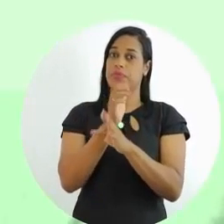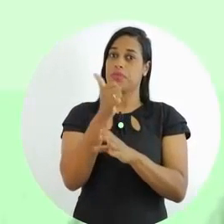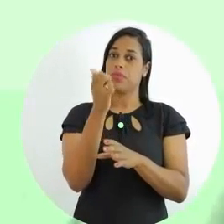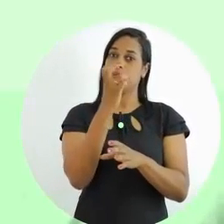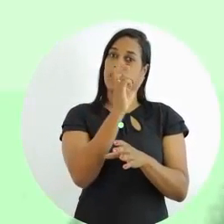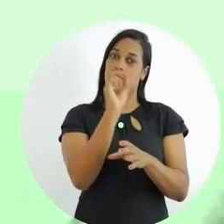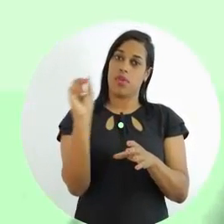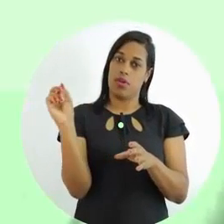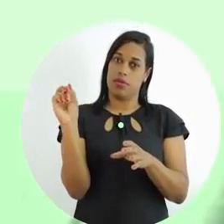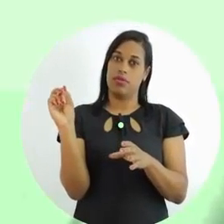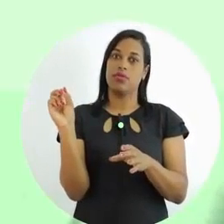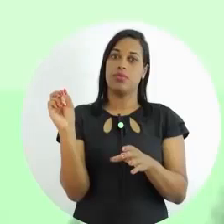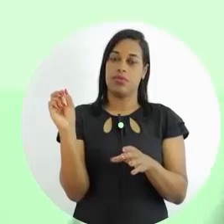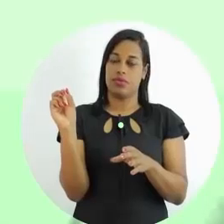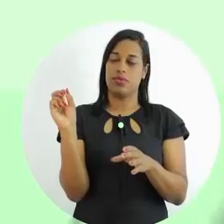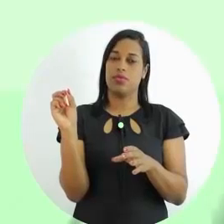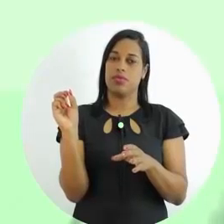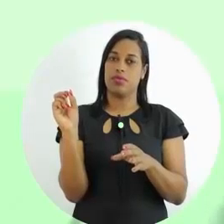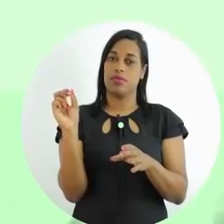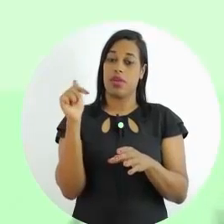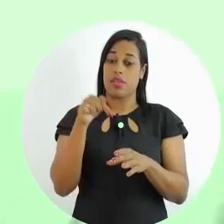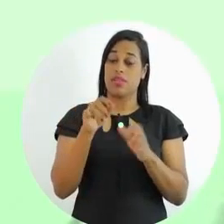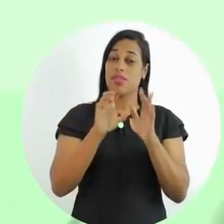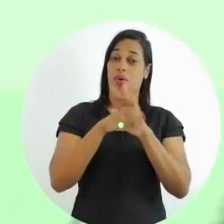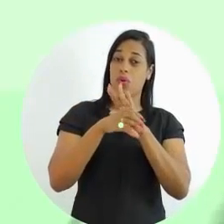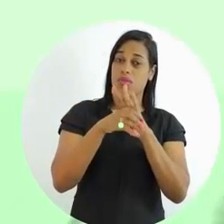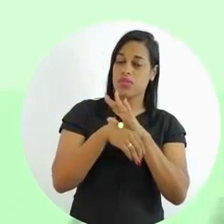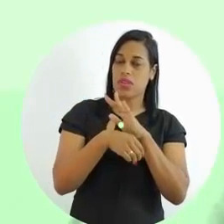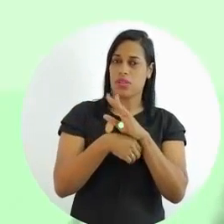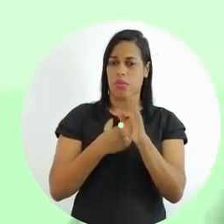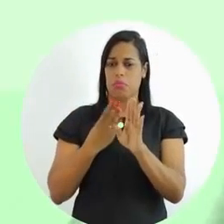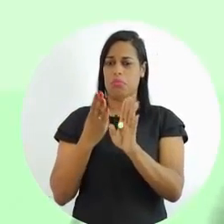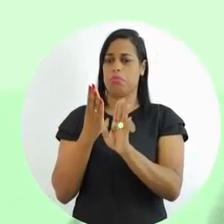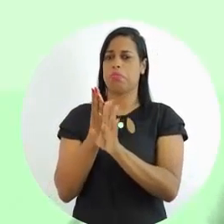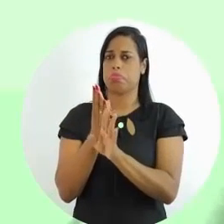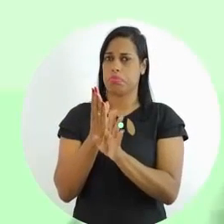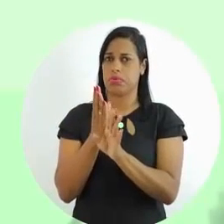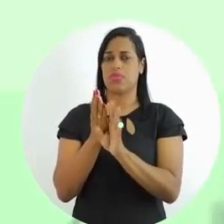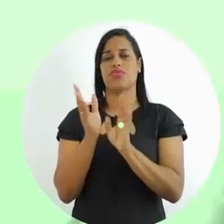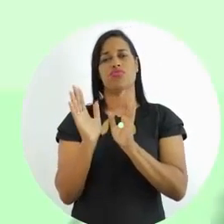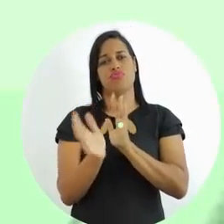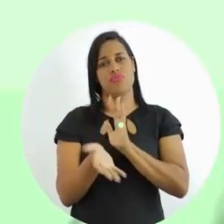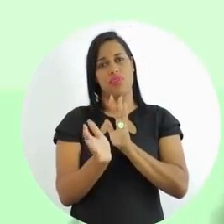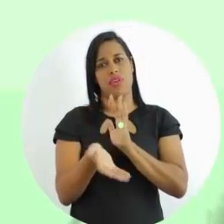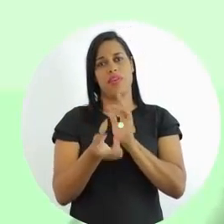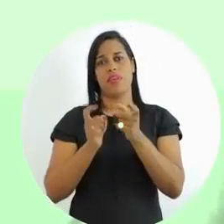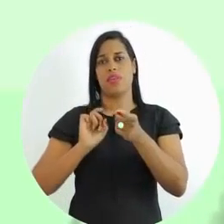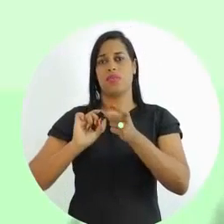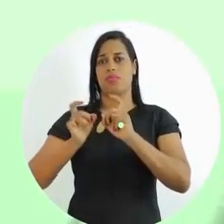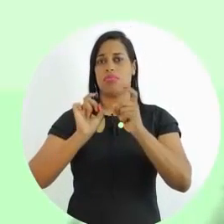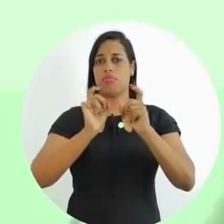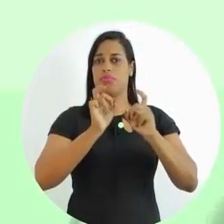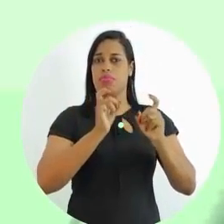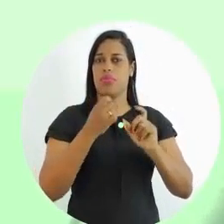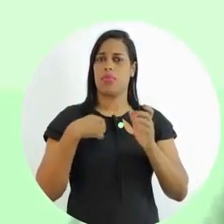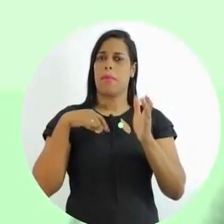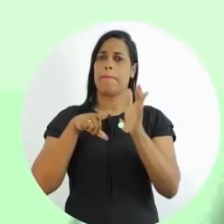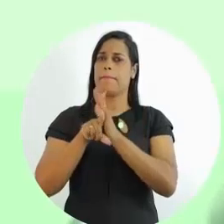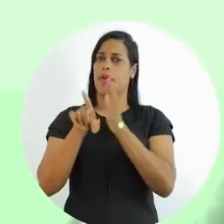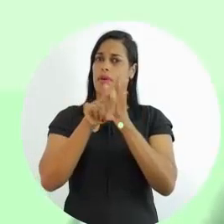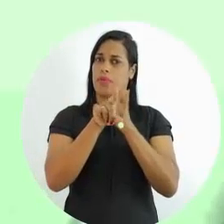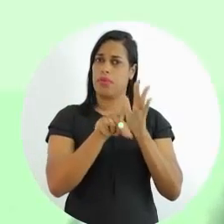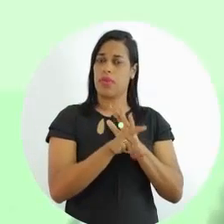no ano de 1500. No entanto, esse conceito de descobrimento já vem sendo discutido